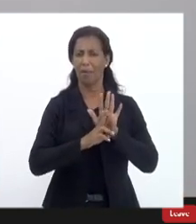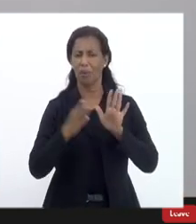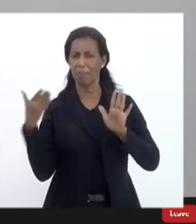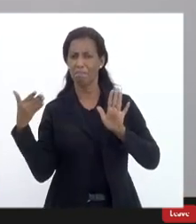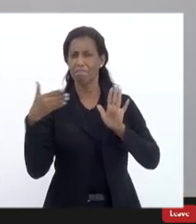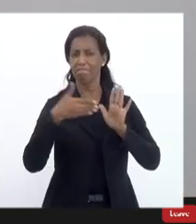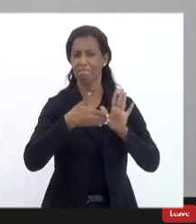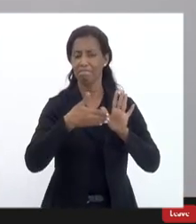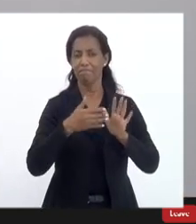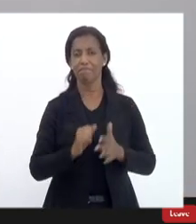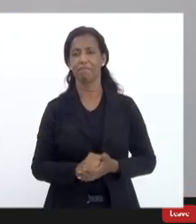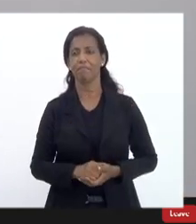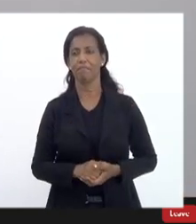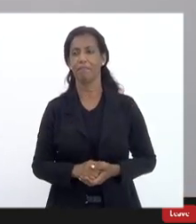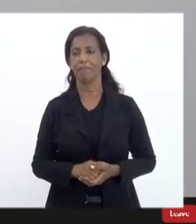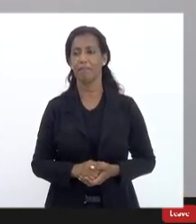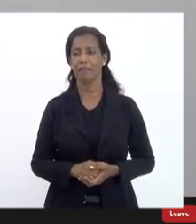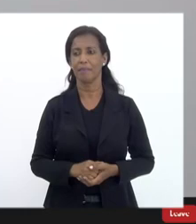foco,